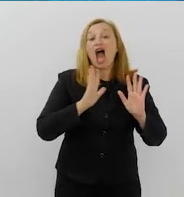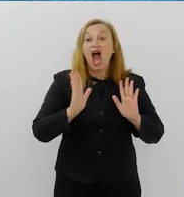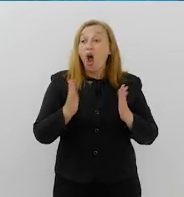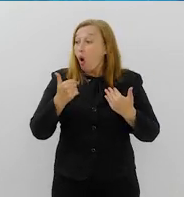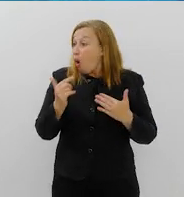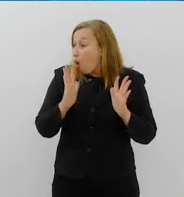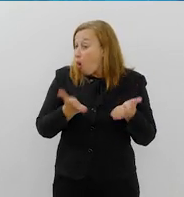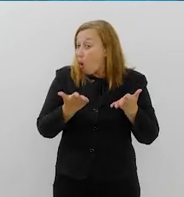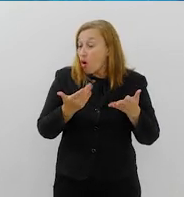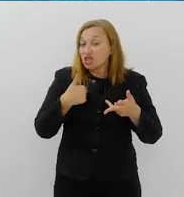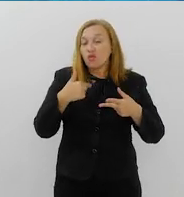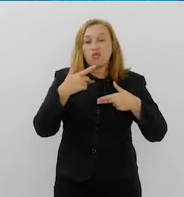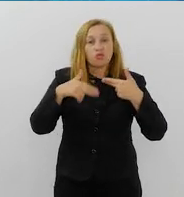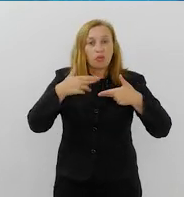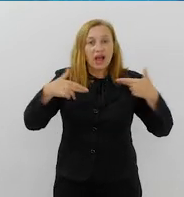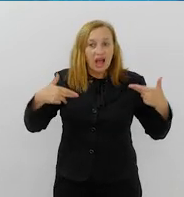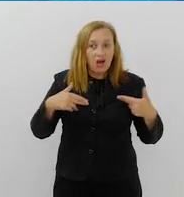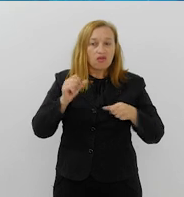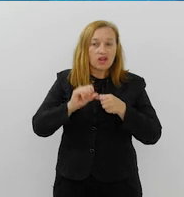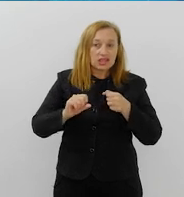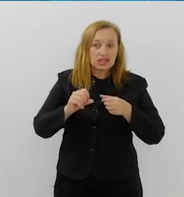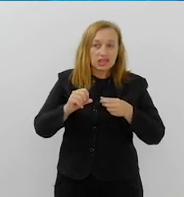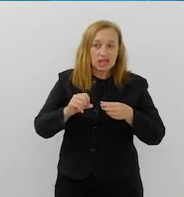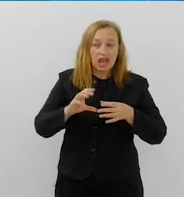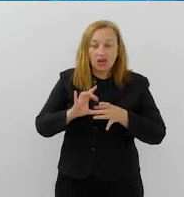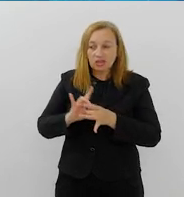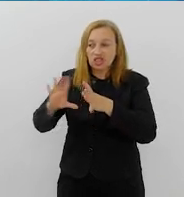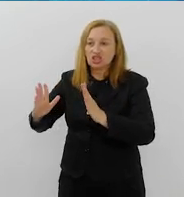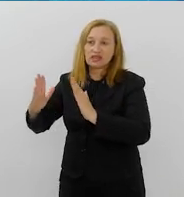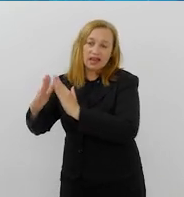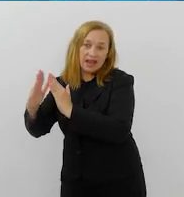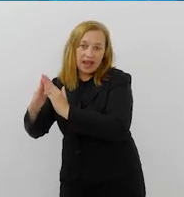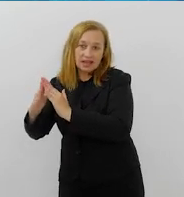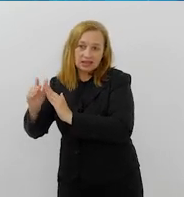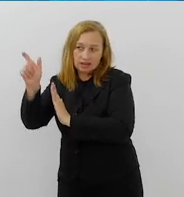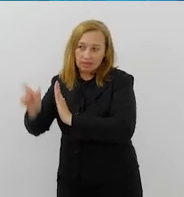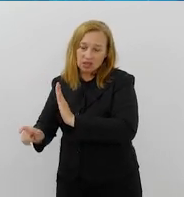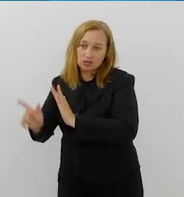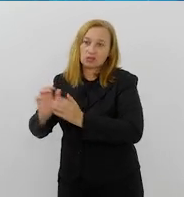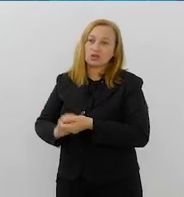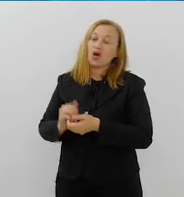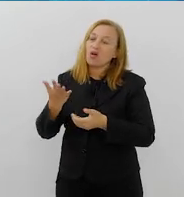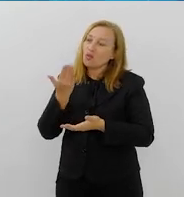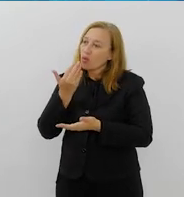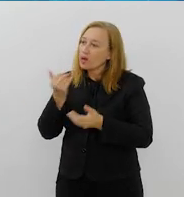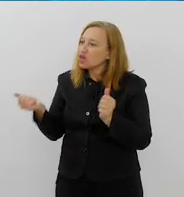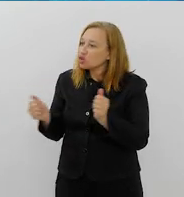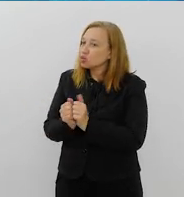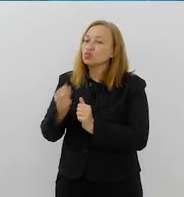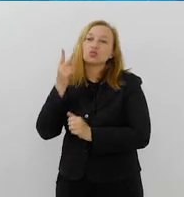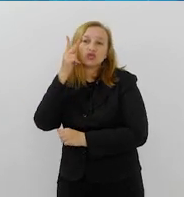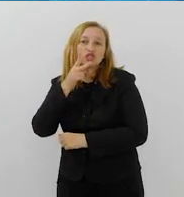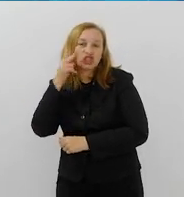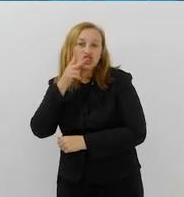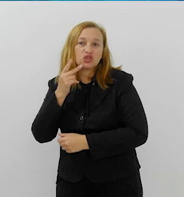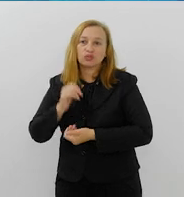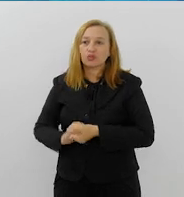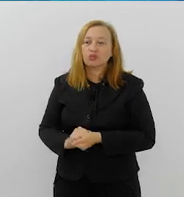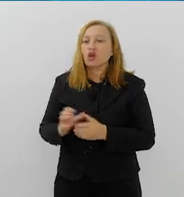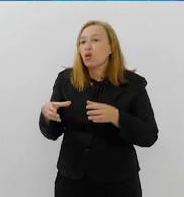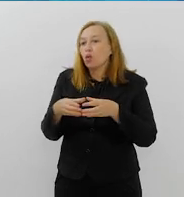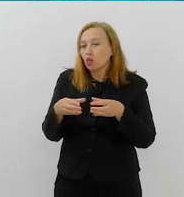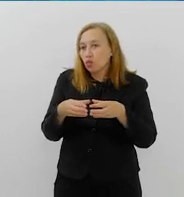Não, então hoje vamos fazer macarrão, a gente deixa na casa do fulano. A gente passava na porta e deixava, né? E aí vamos comer junto, aí tomando